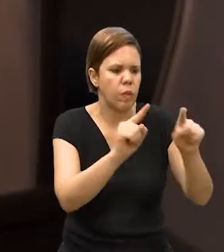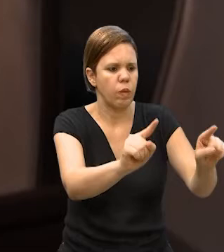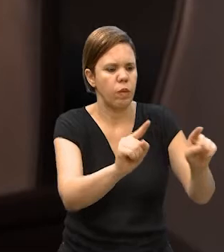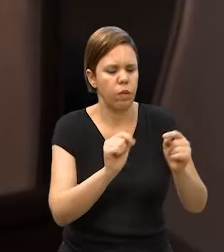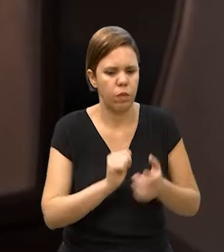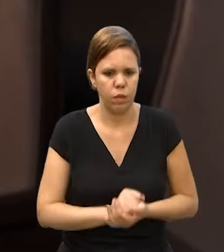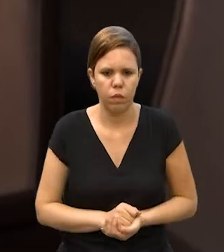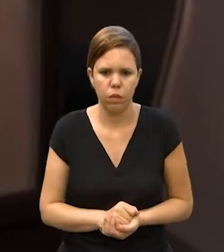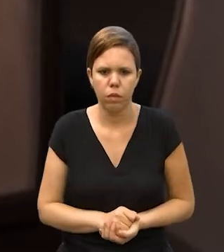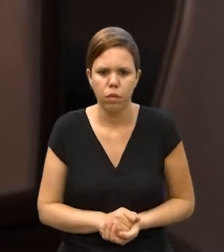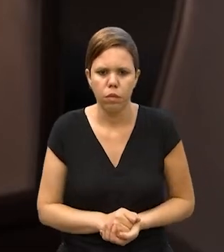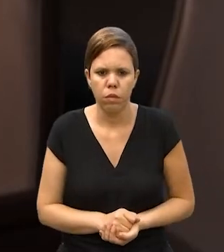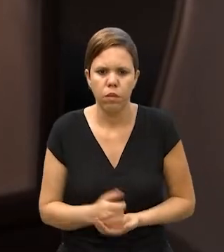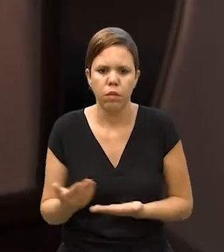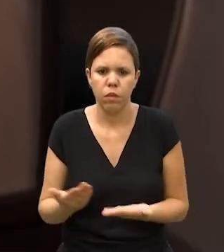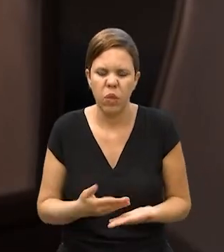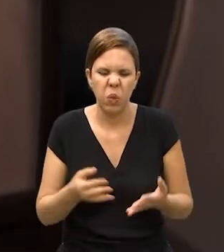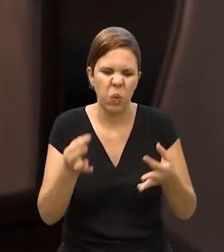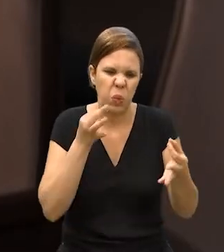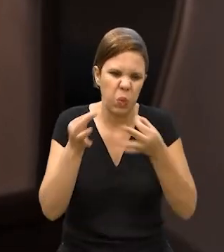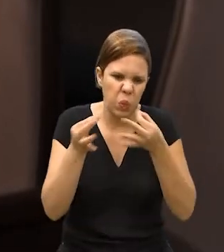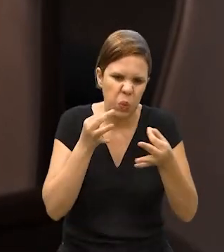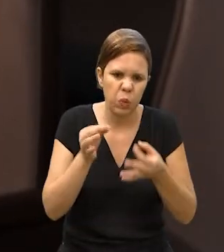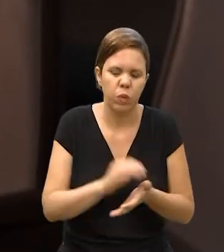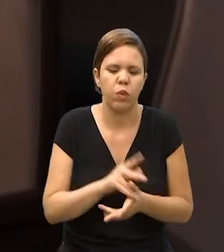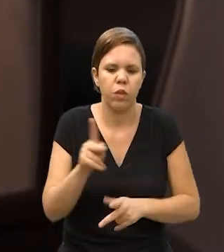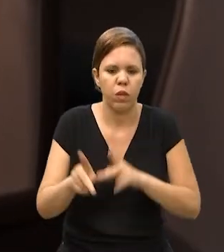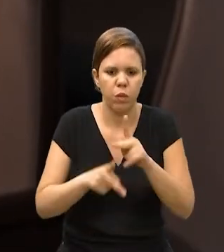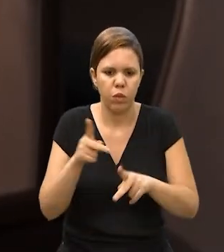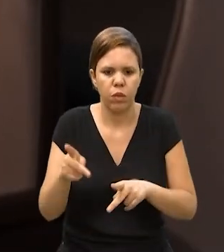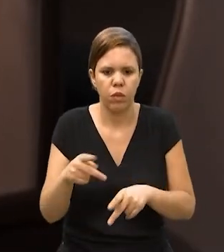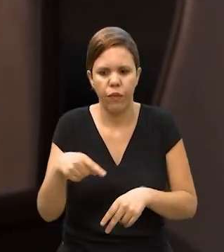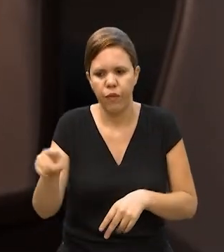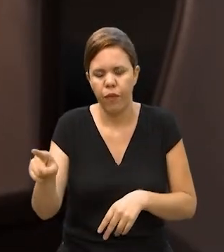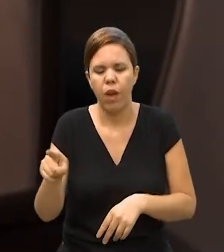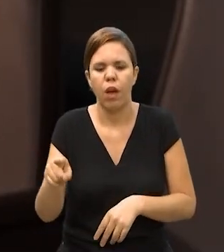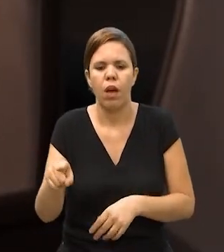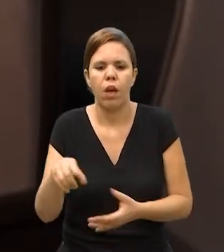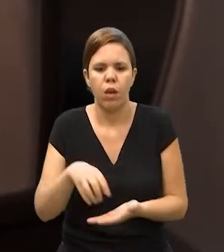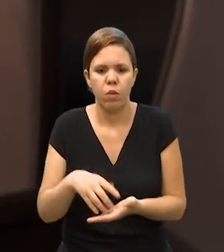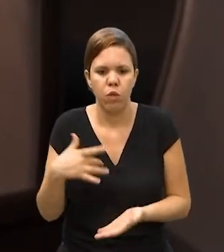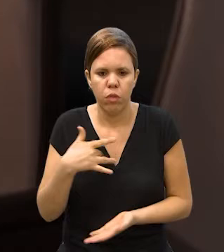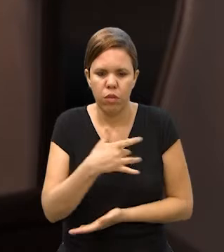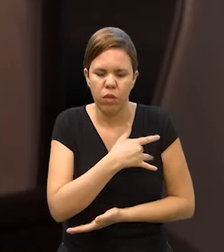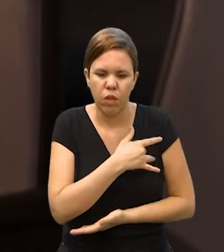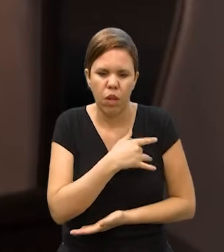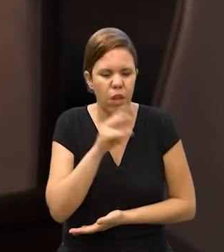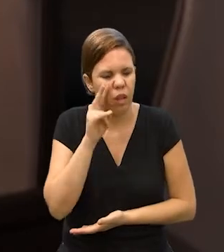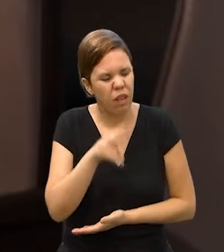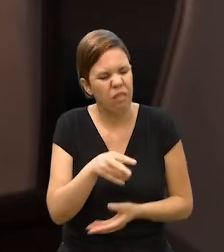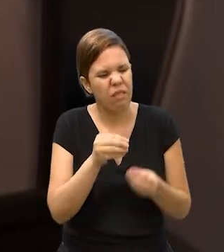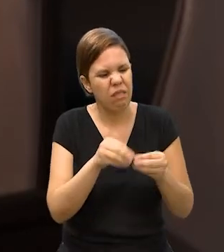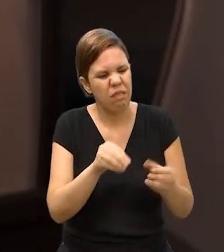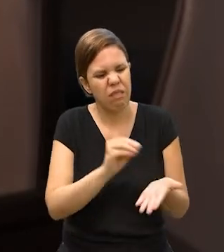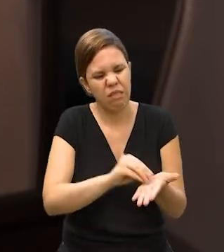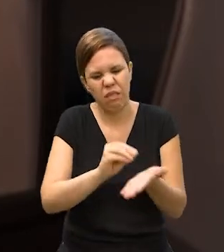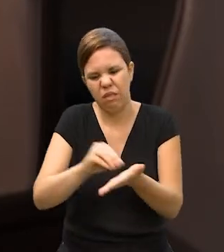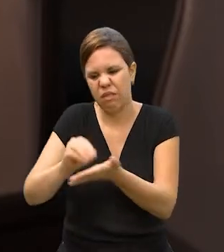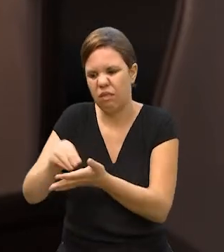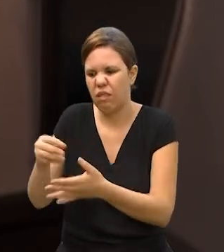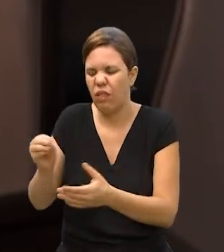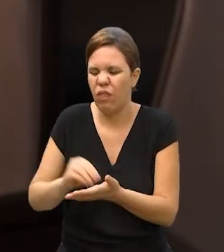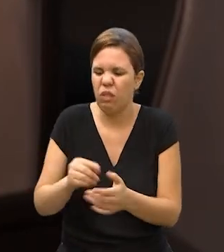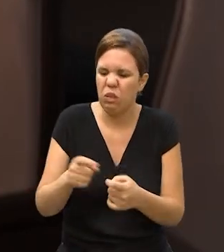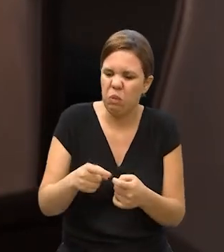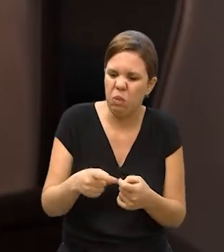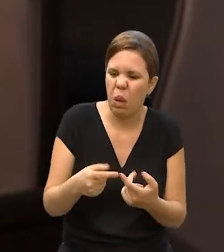gente vem recebendo críticas da população, a gente vai nos postos de saúde, a gente vê a precariedade que a gente vê a falta de